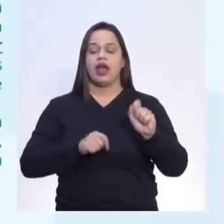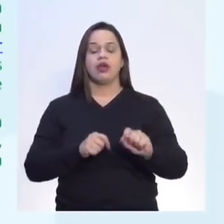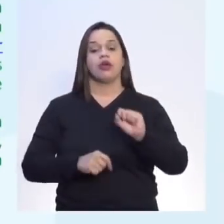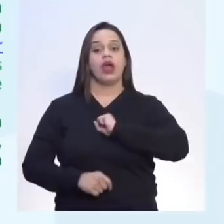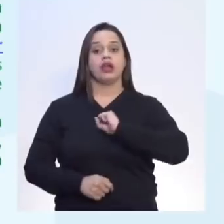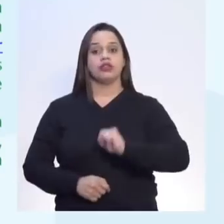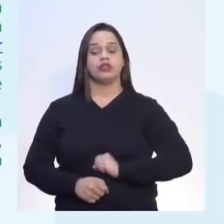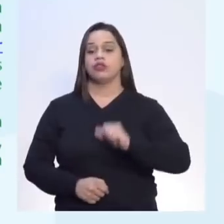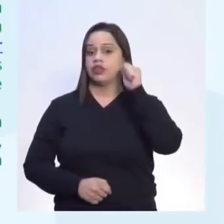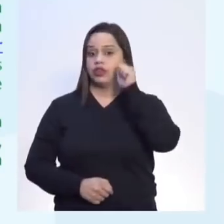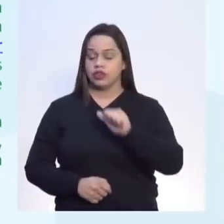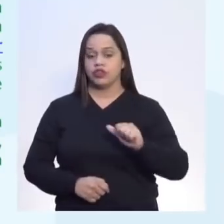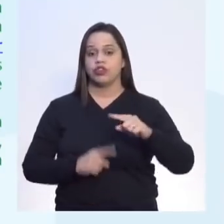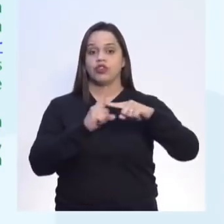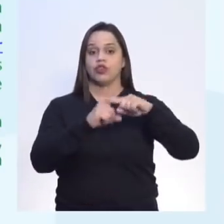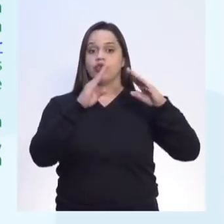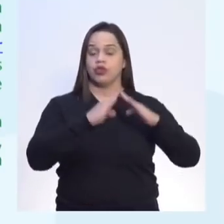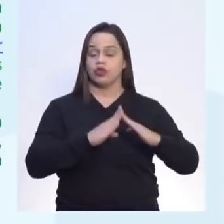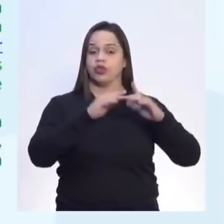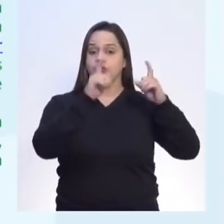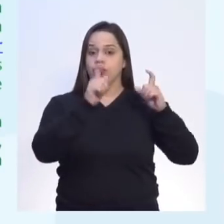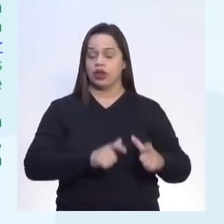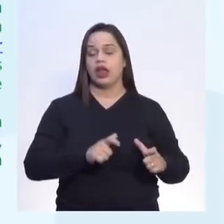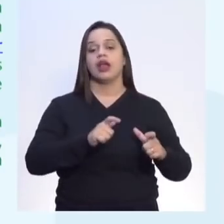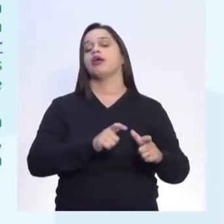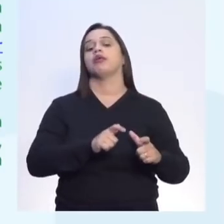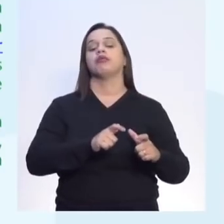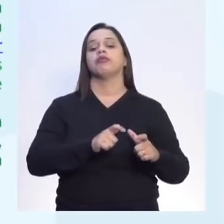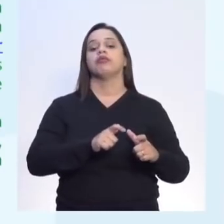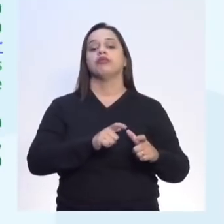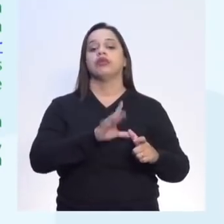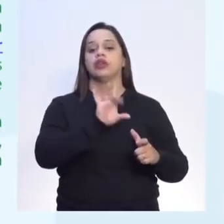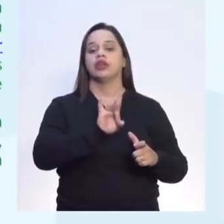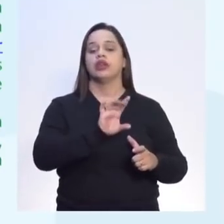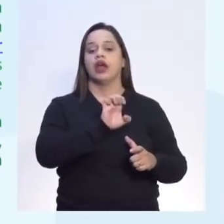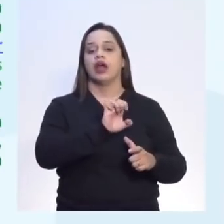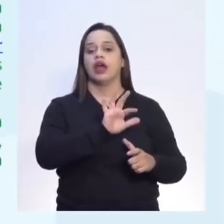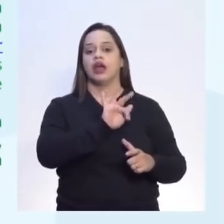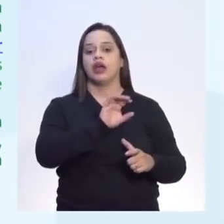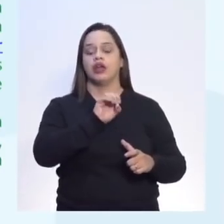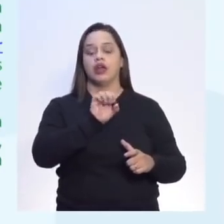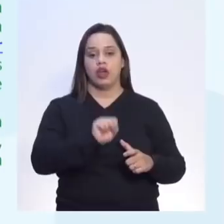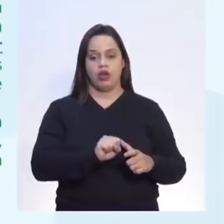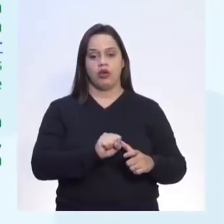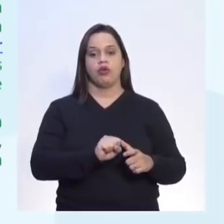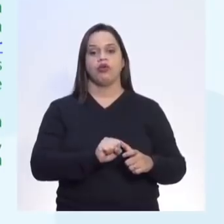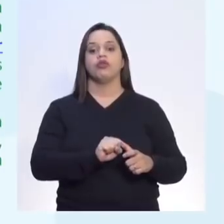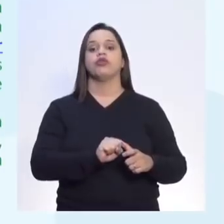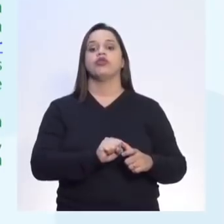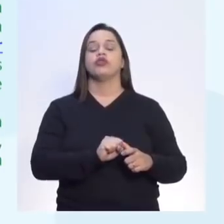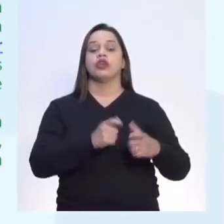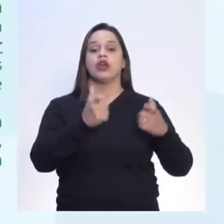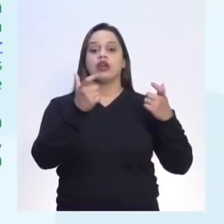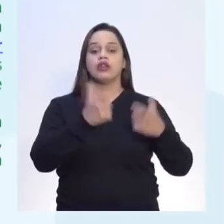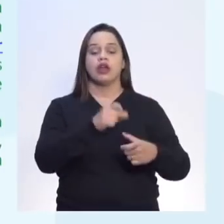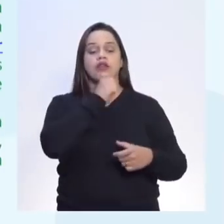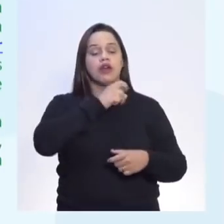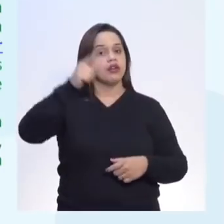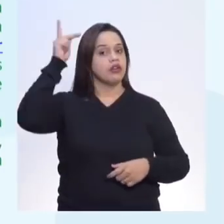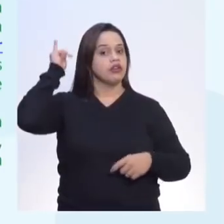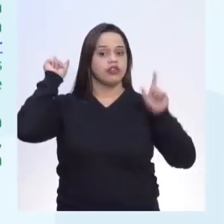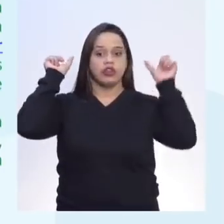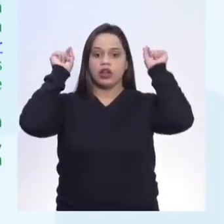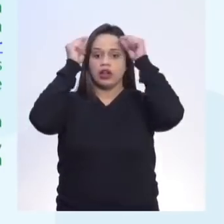do templo de Apolo em Delfos. Então, alguém colocou sacerdotisa aí, certo? Colocou certo. Antiga Grécia, situado nas encostas do